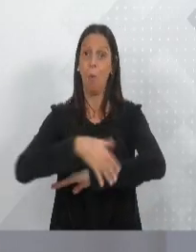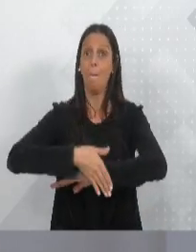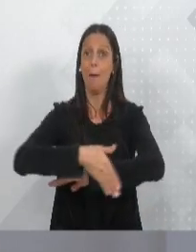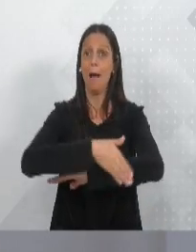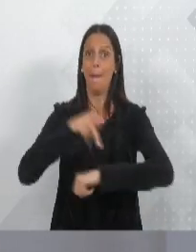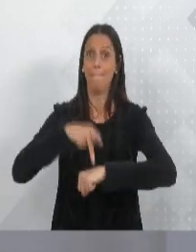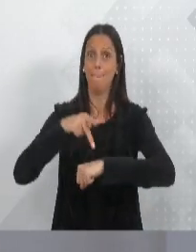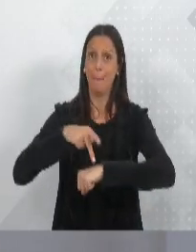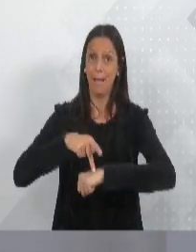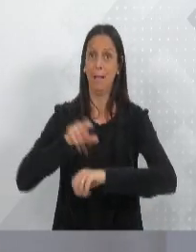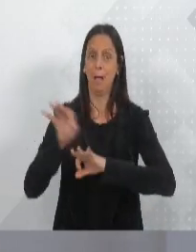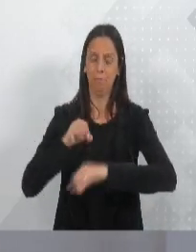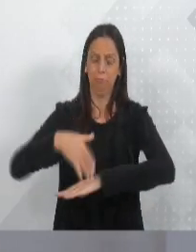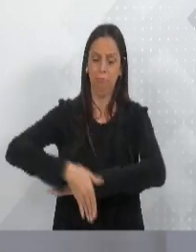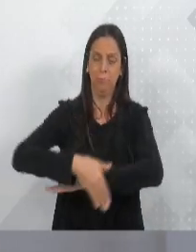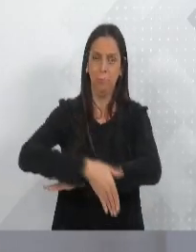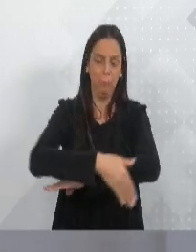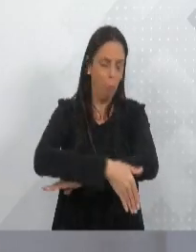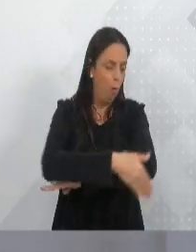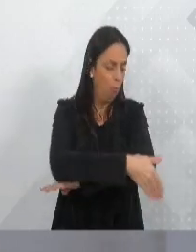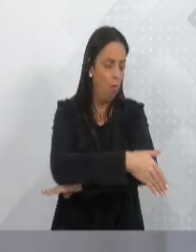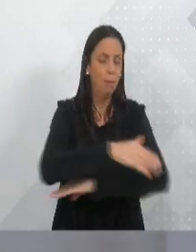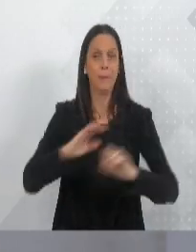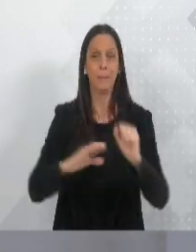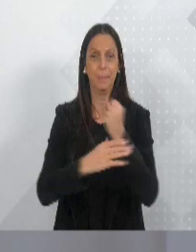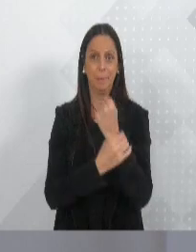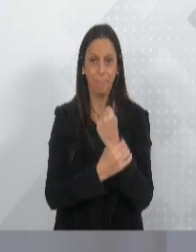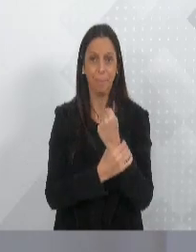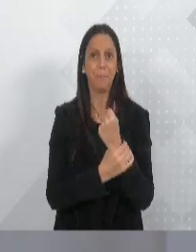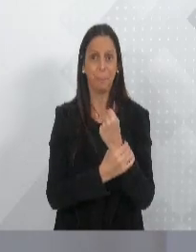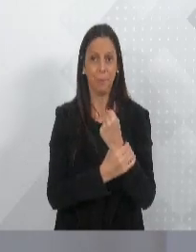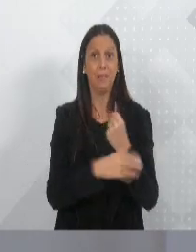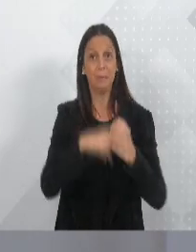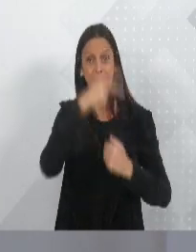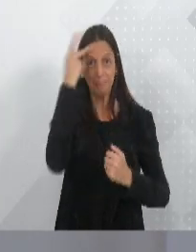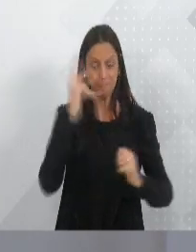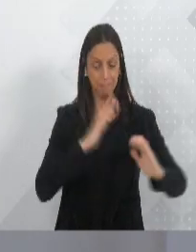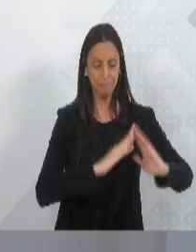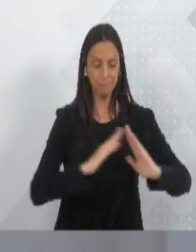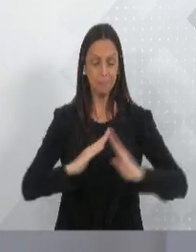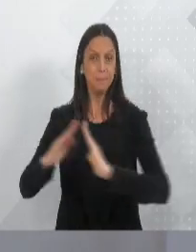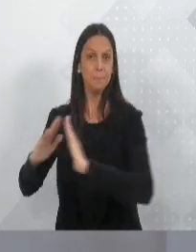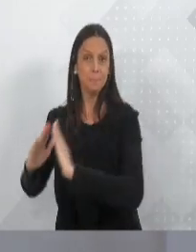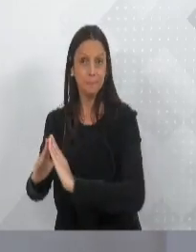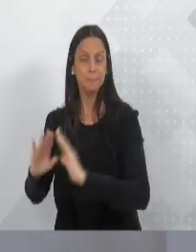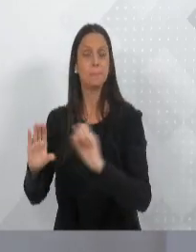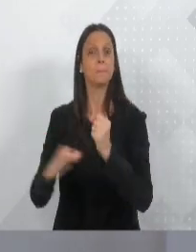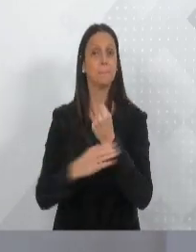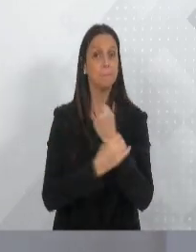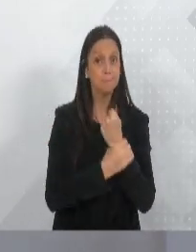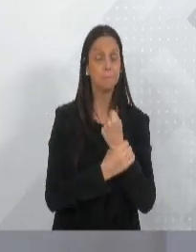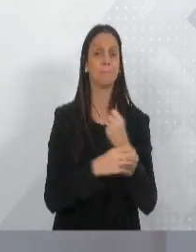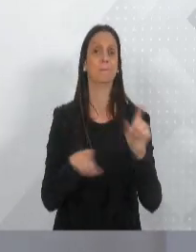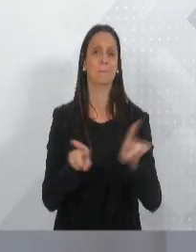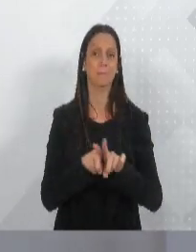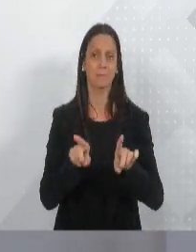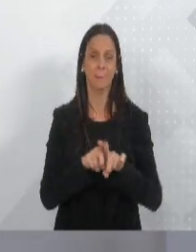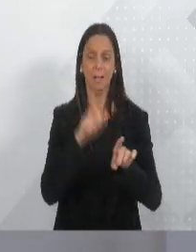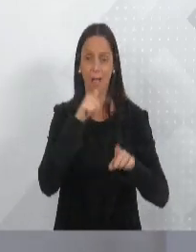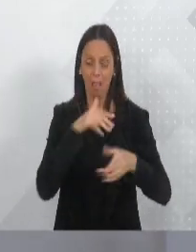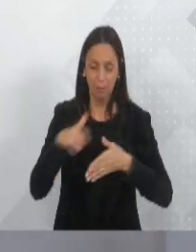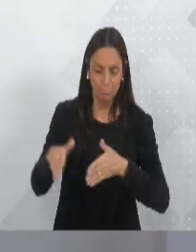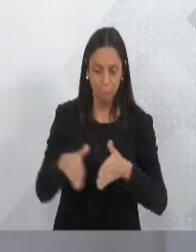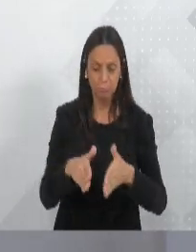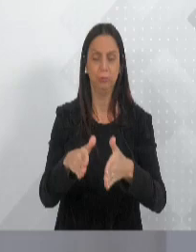nossos Rios são para garantir a segurança dos grup que moram nesse entorno para garantir a fluidez dos nossos rios e Ribeirões